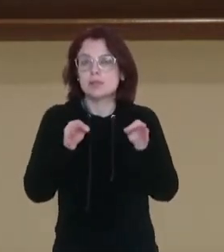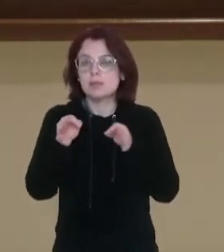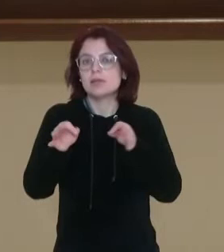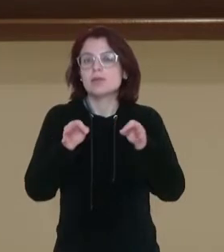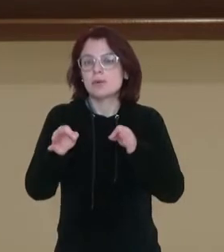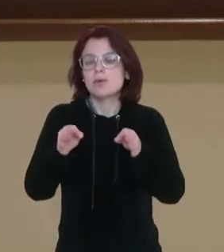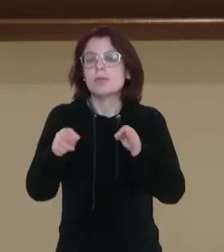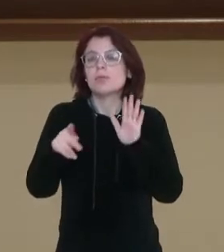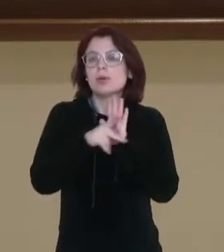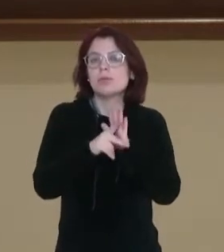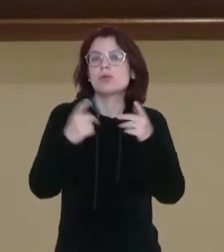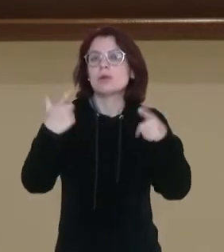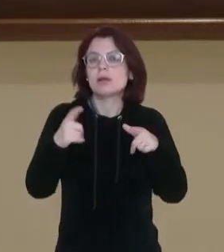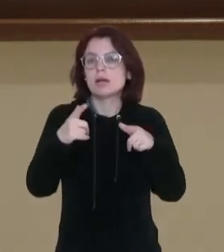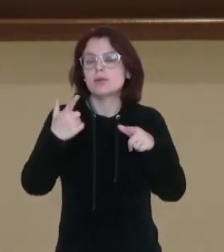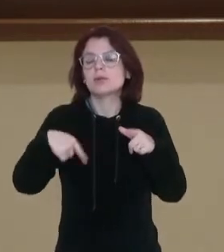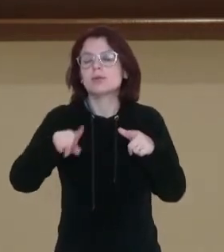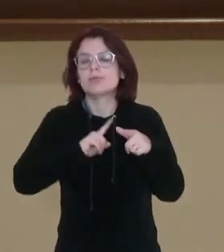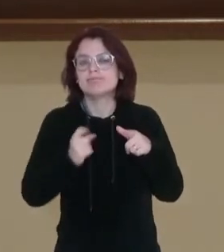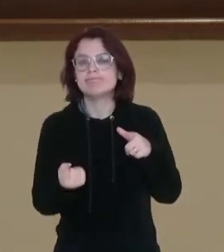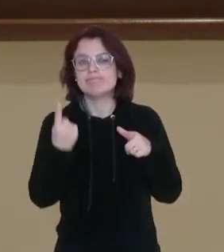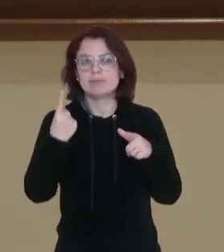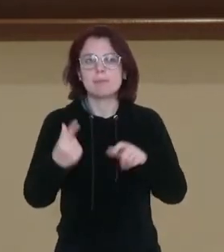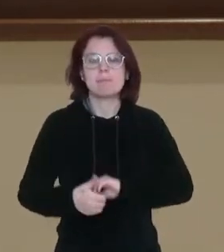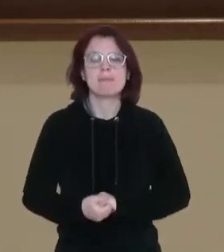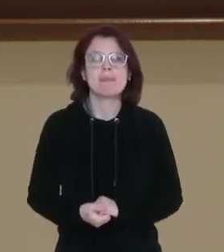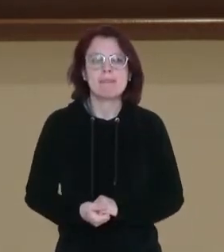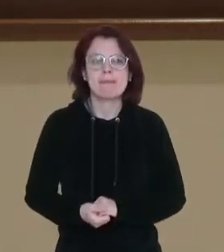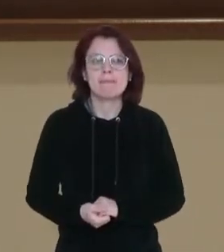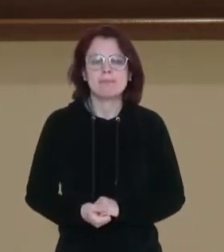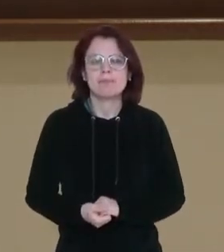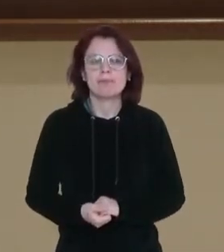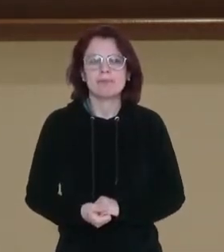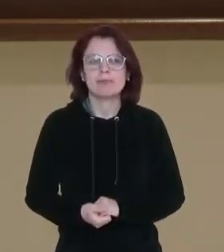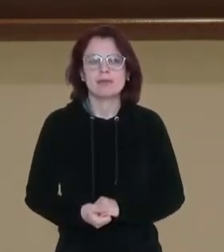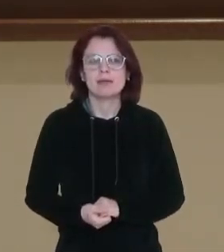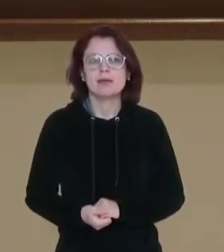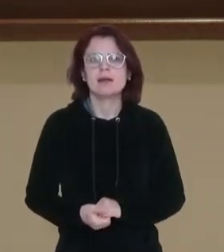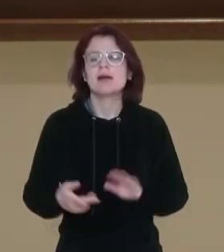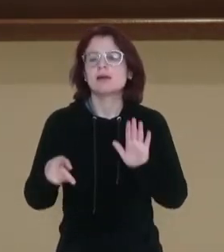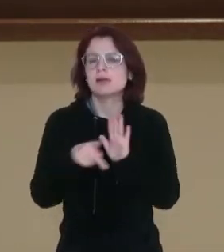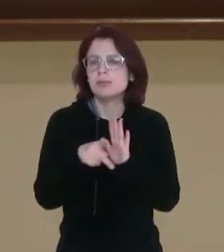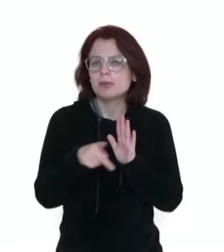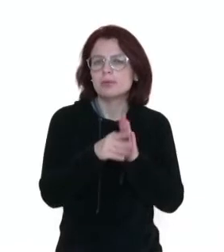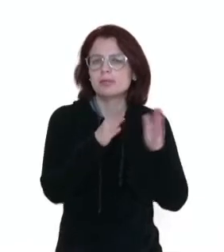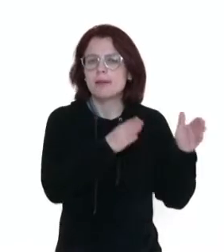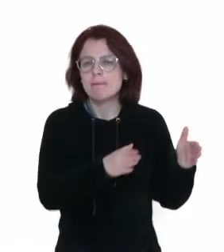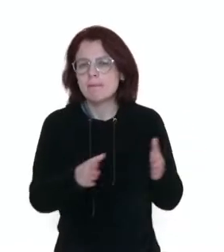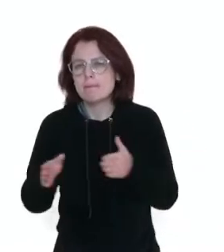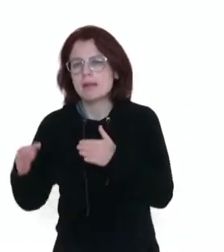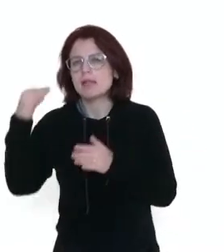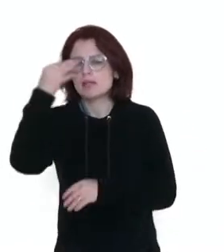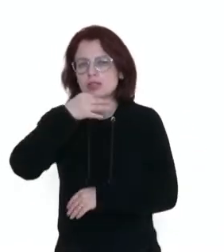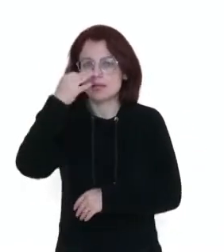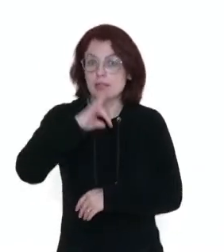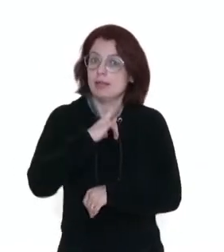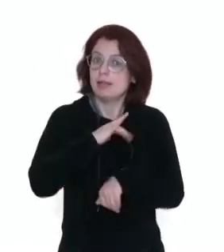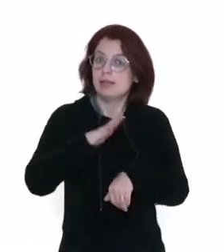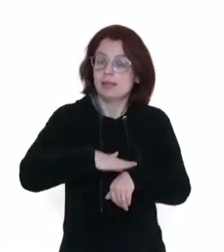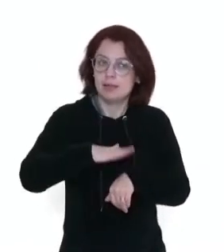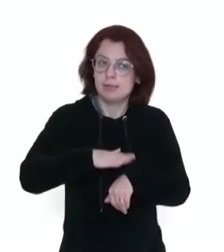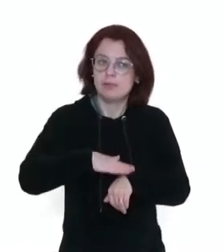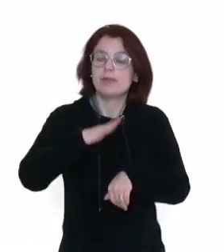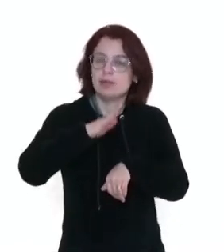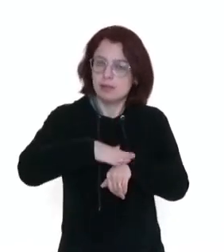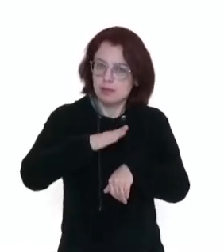ao local onde os fatos acontecem, né? E aí vamos continuar com os elementos da narrativa. O que que tem que ter? Tem que ter o tempo, né? O tempo